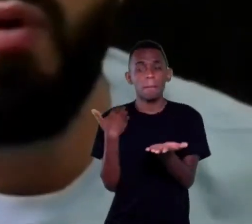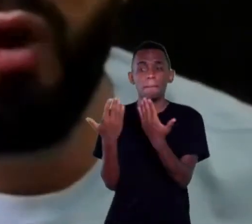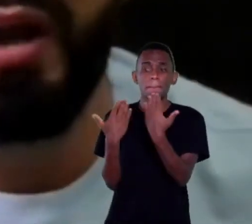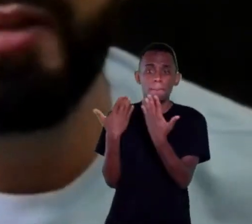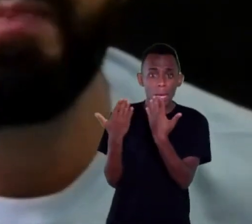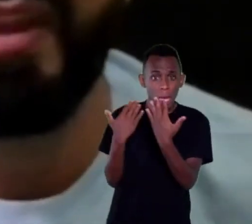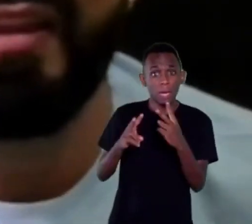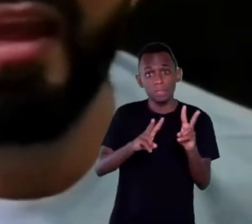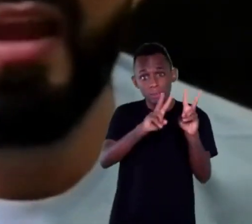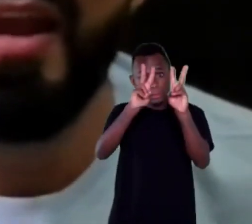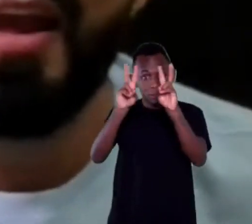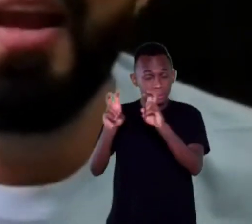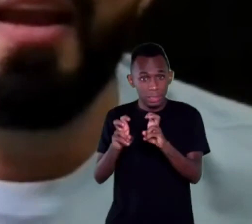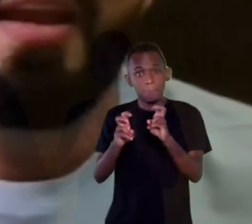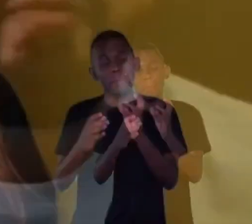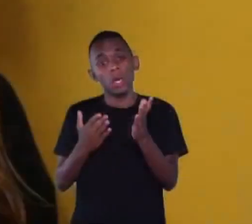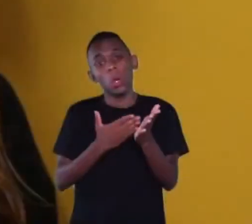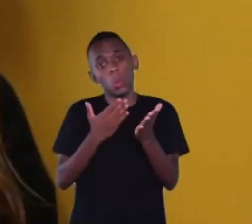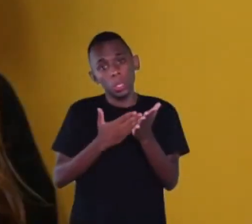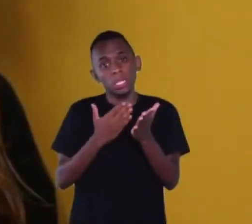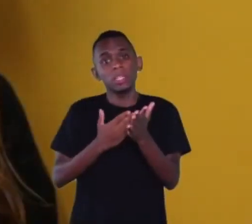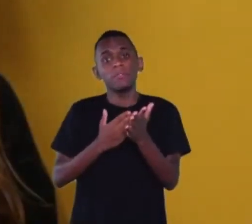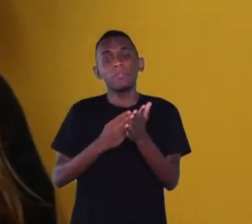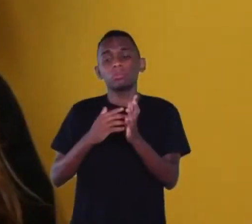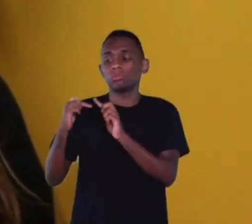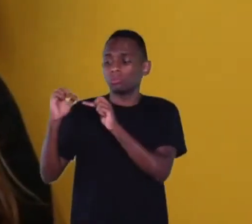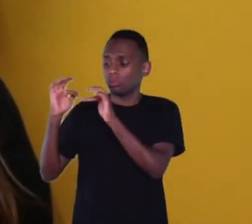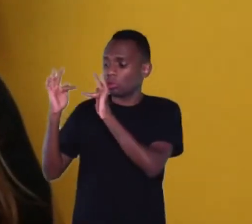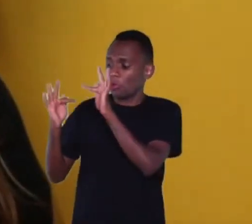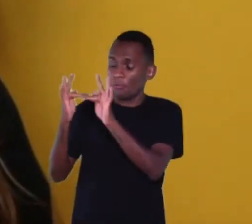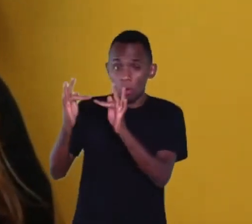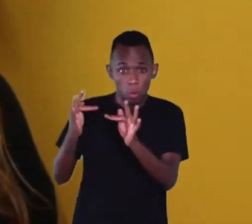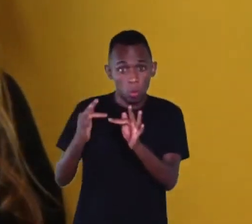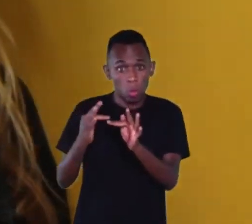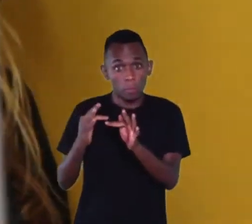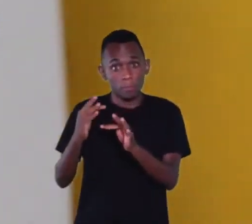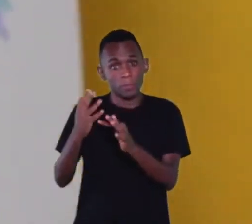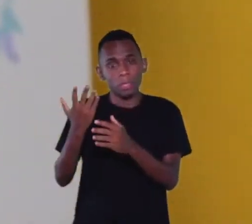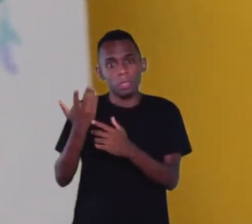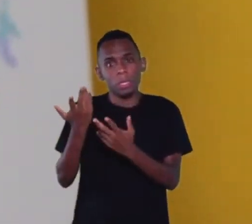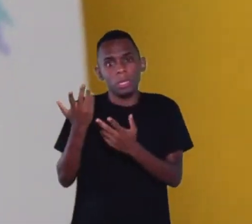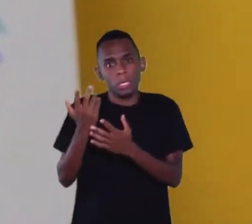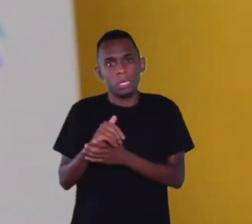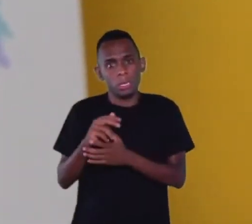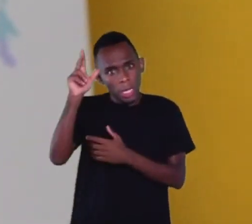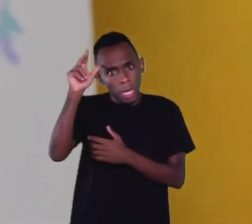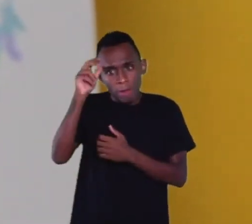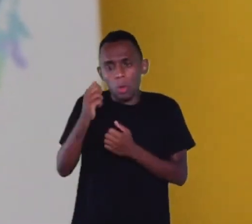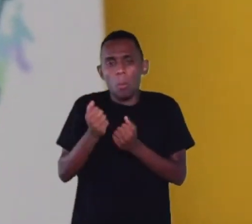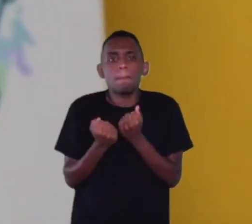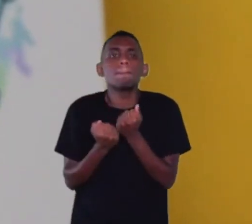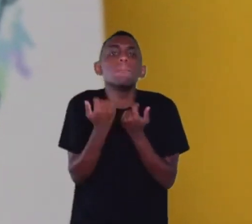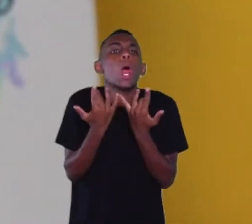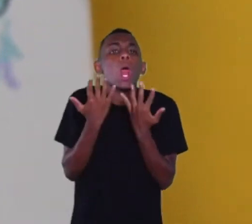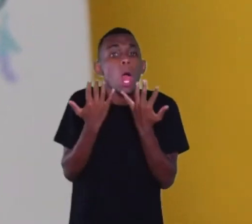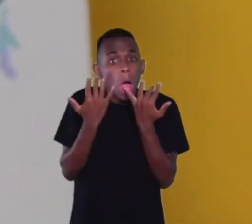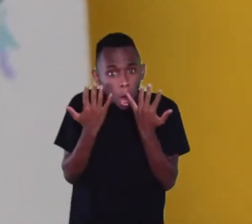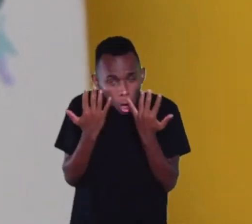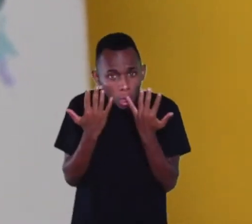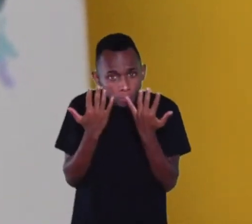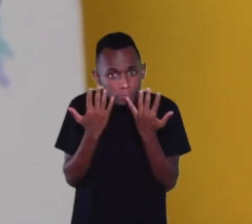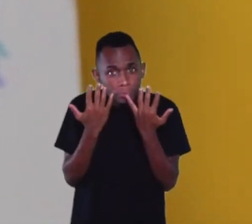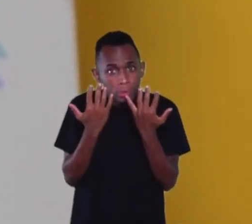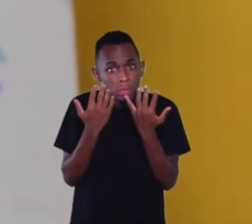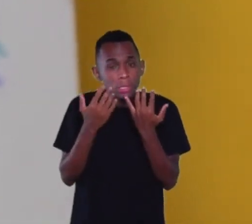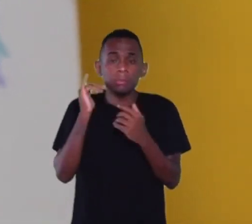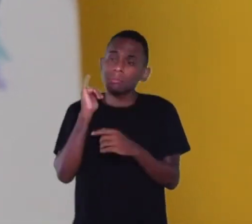que é folclore, né? E Mula Sem Cabeça eu ouvia toda a quaresma. Meu pai, para a gente não sair para a rua, ele falava